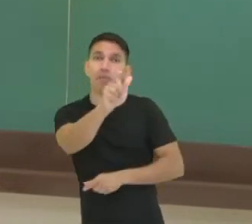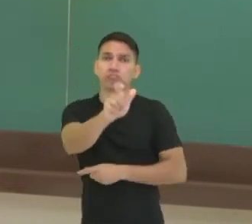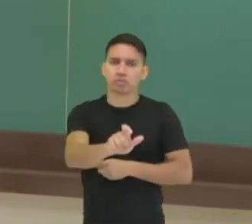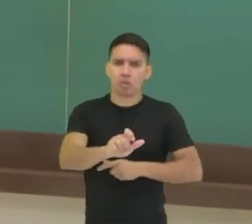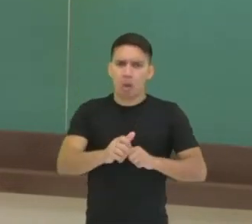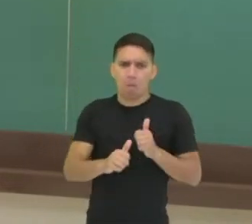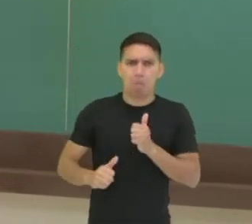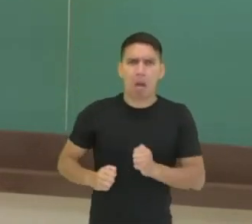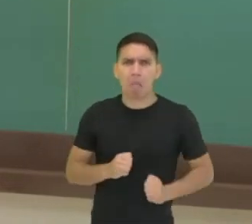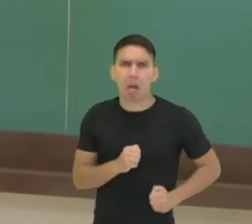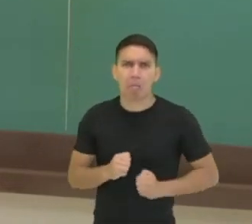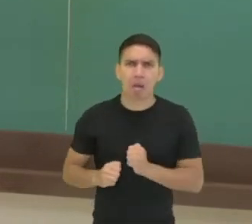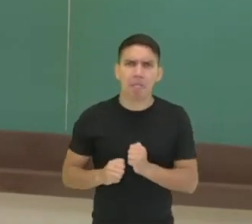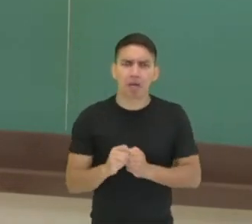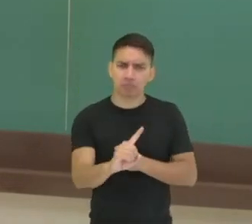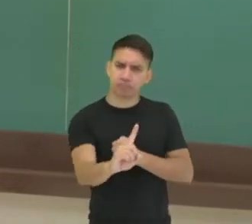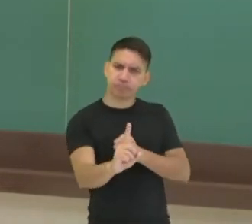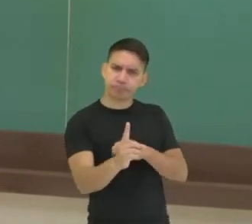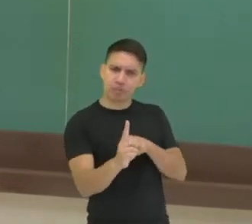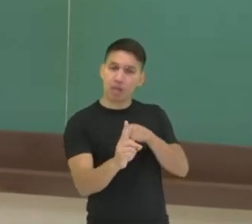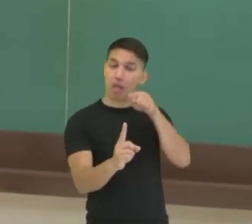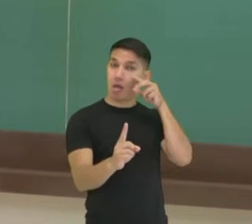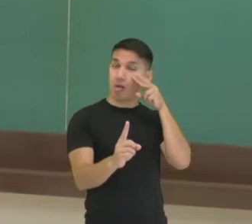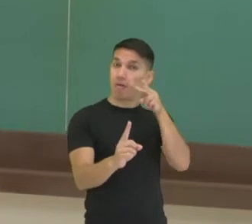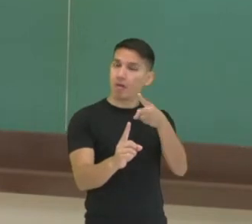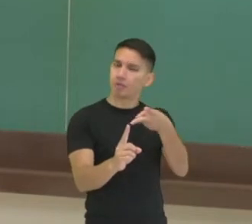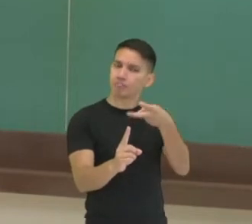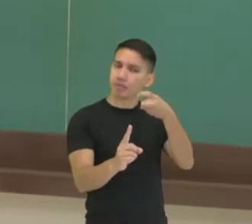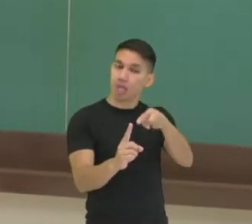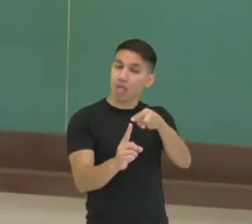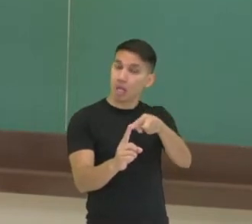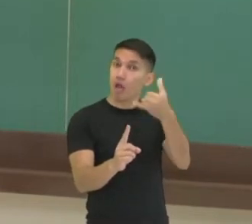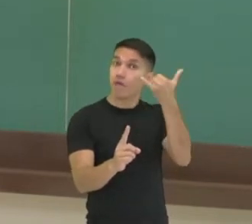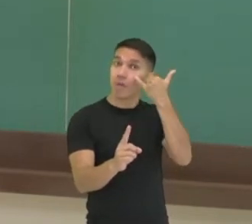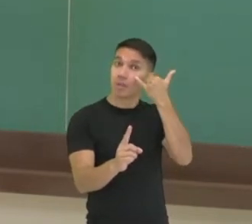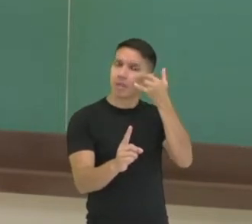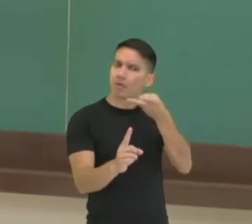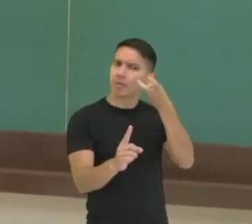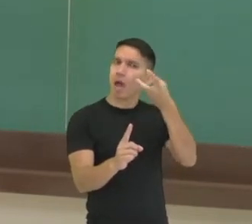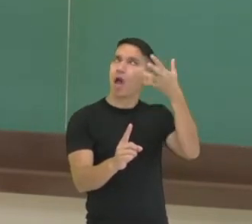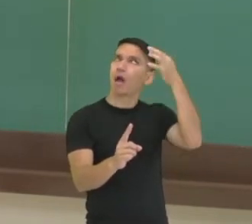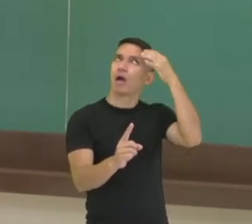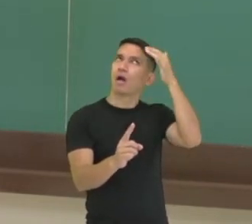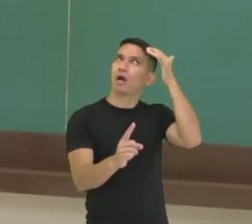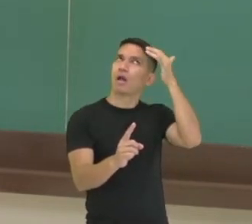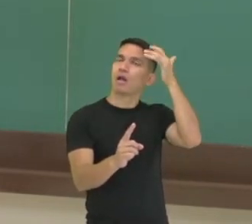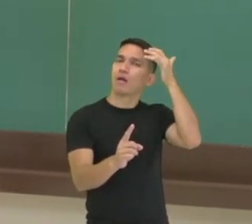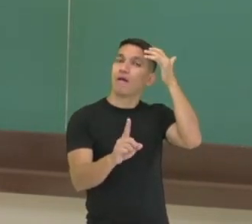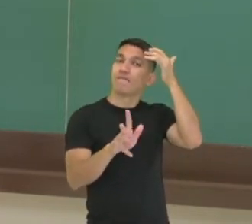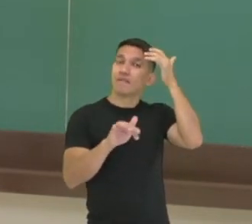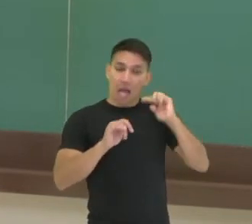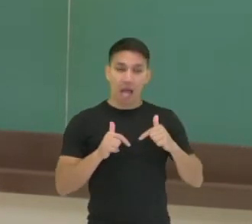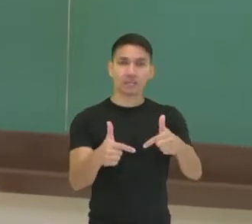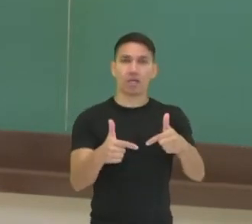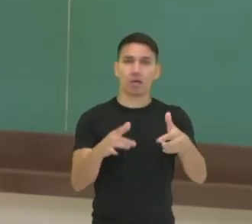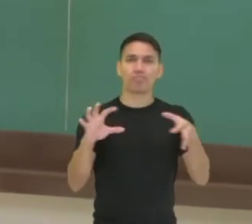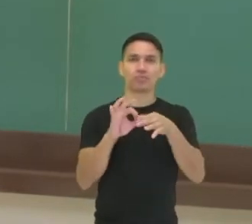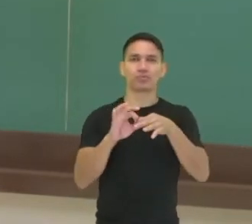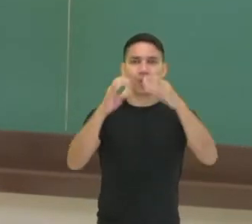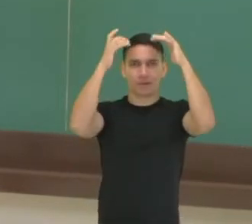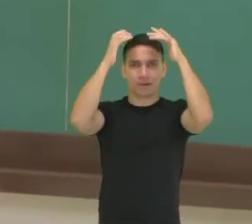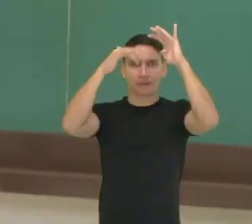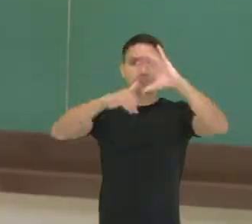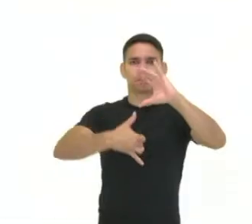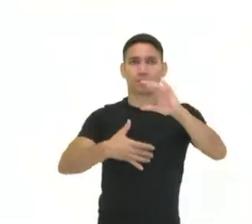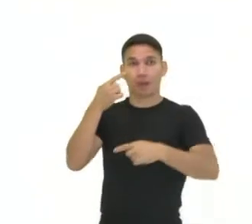caminhando, eu vou interpretar essas informações e eu vou ter uma ação, tudo relacionado ao sistema nervoso. Então,